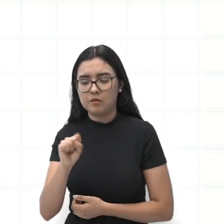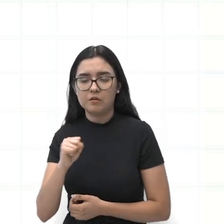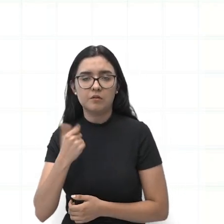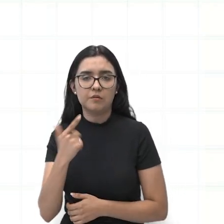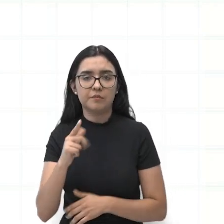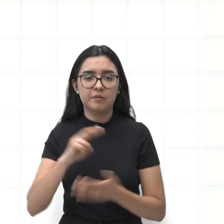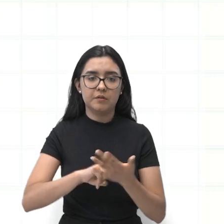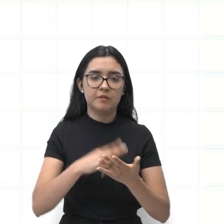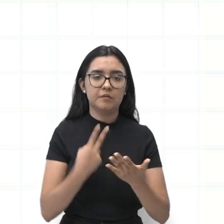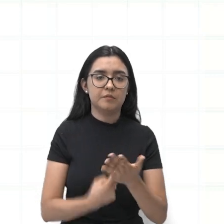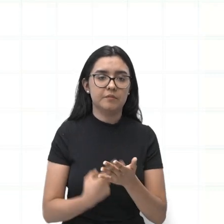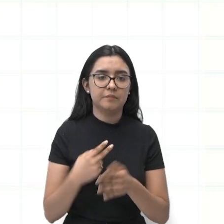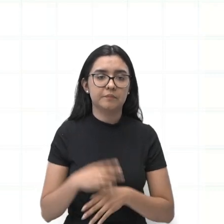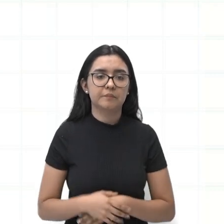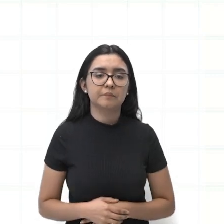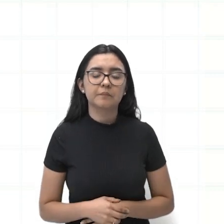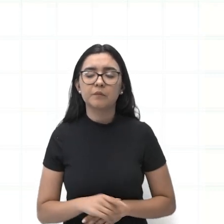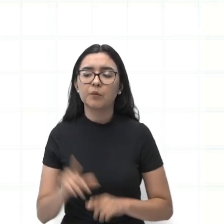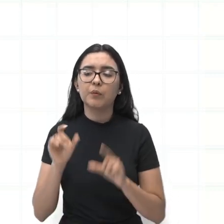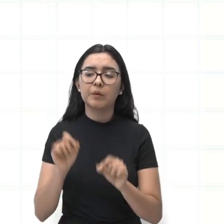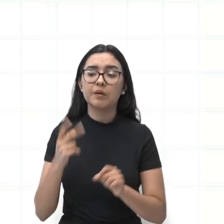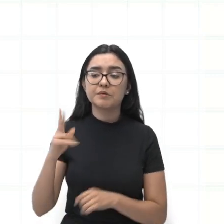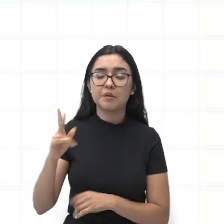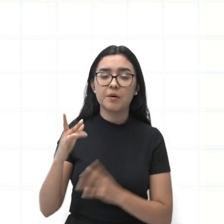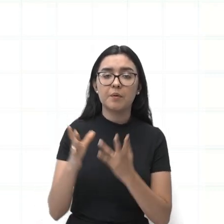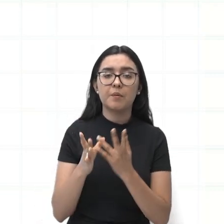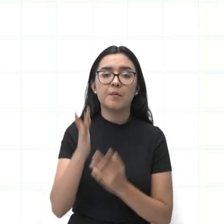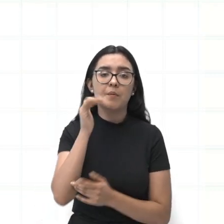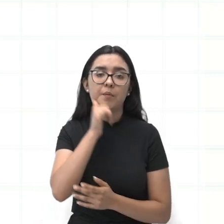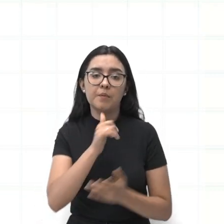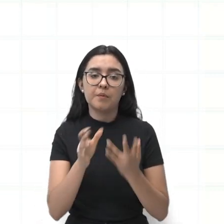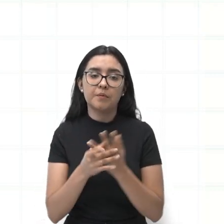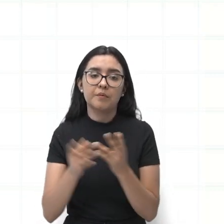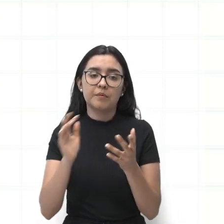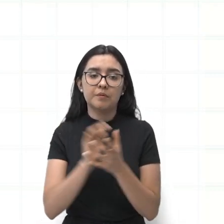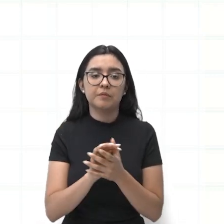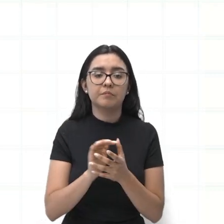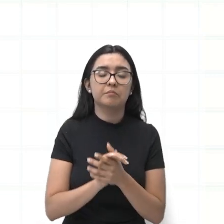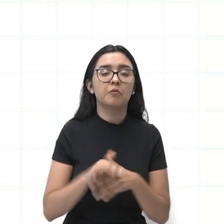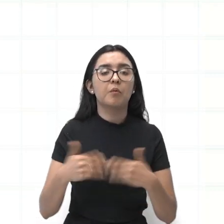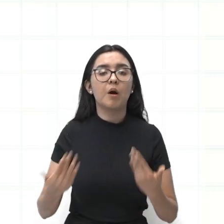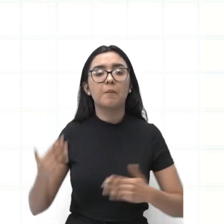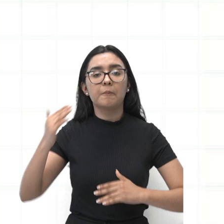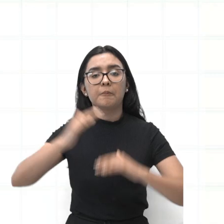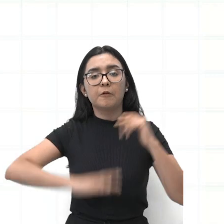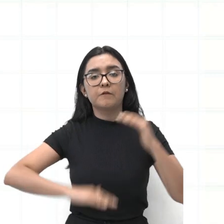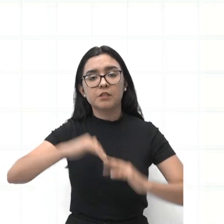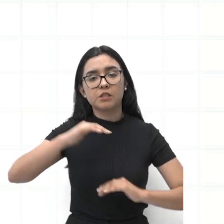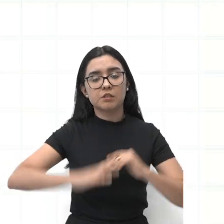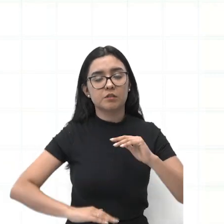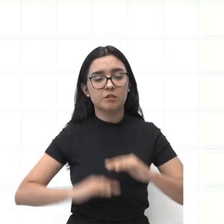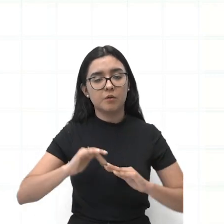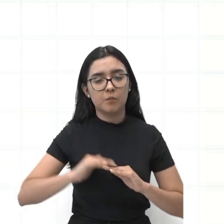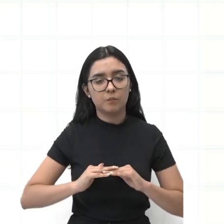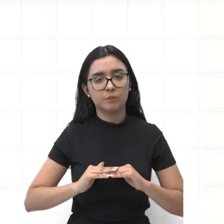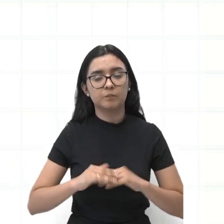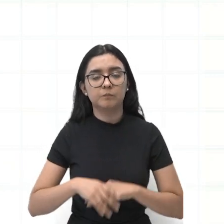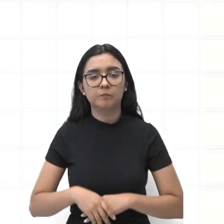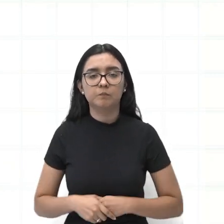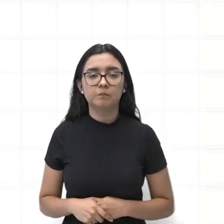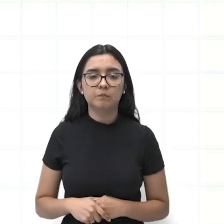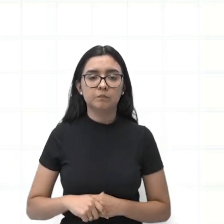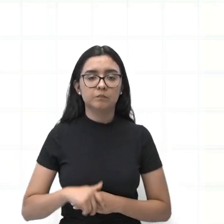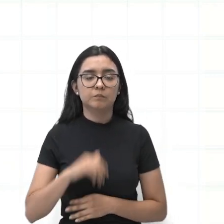What does? O que sua? Ó, o que sua esposa faz profissionalmente? De